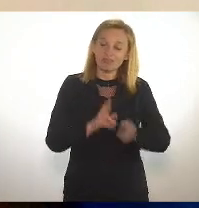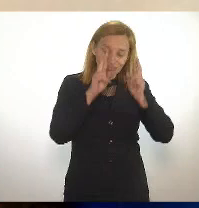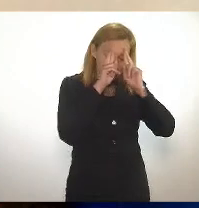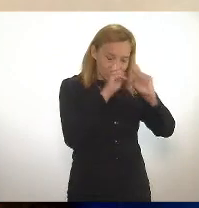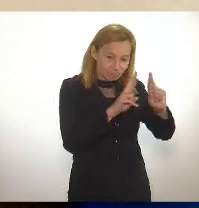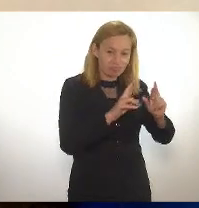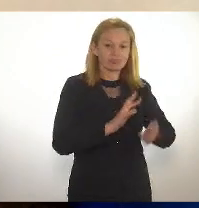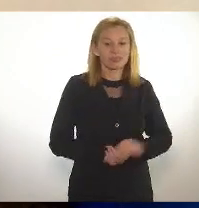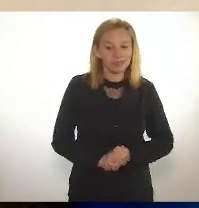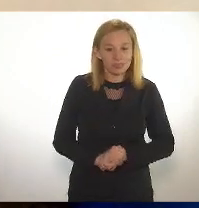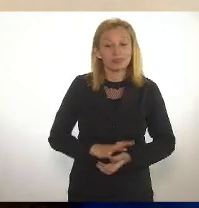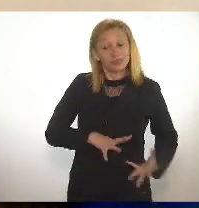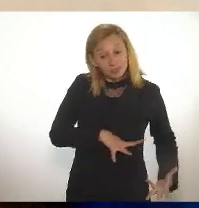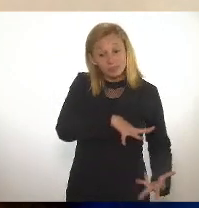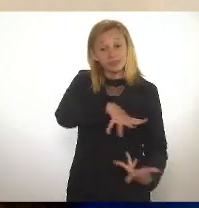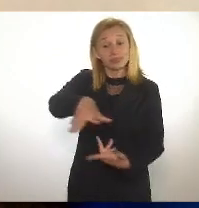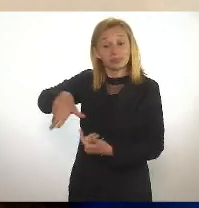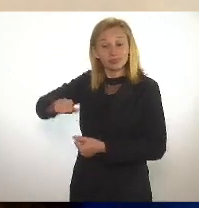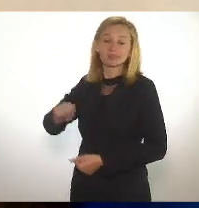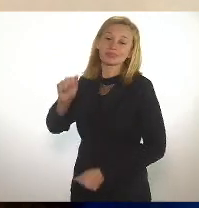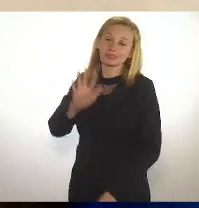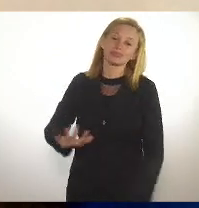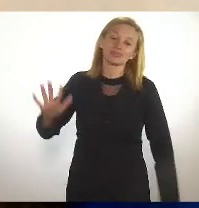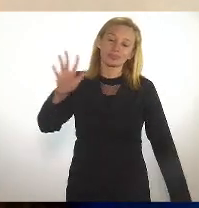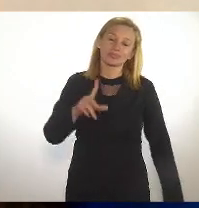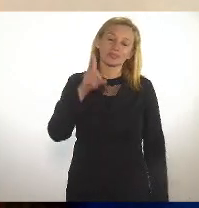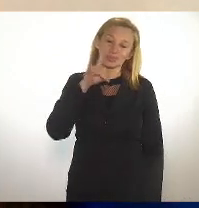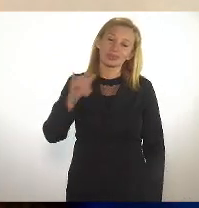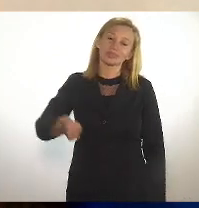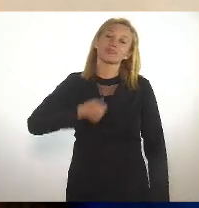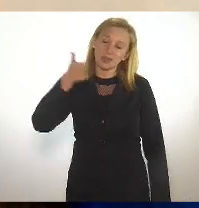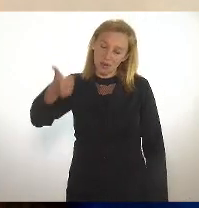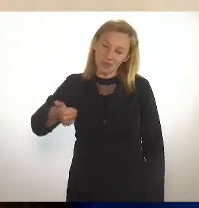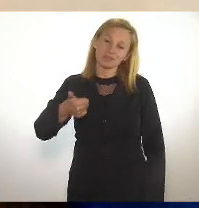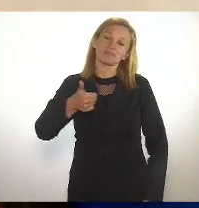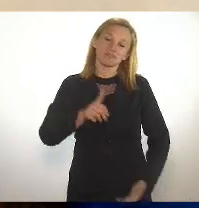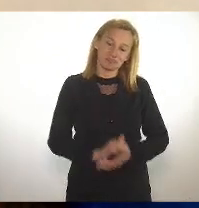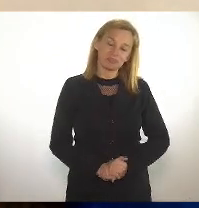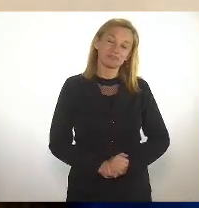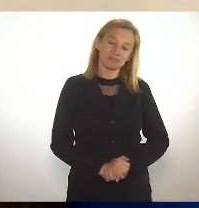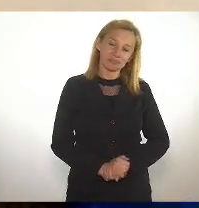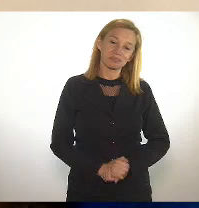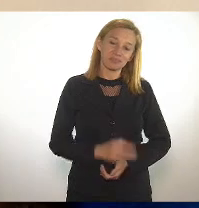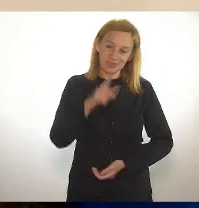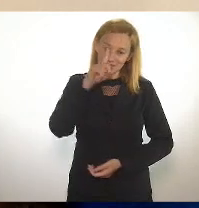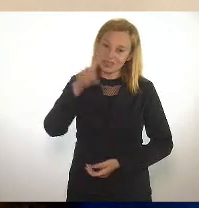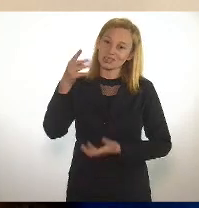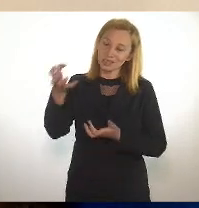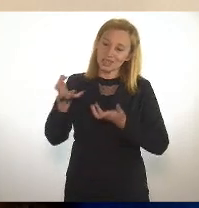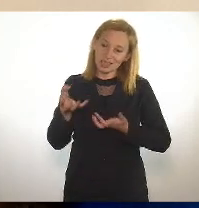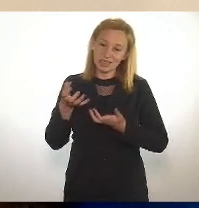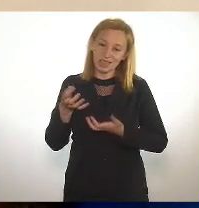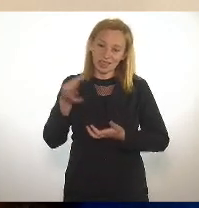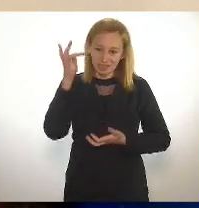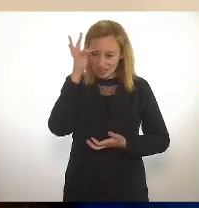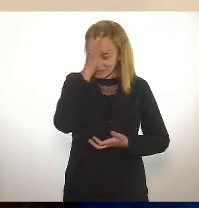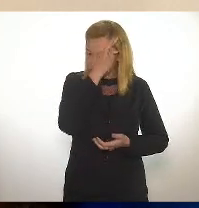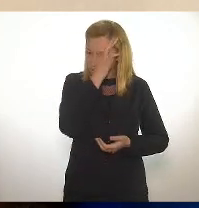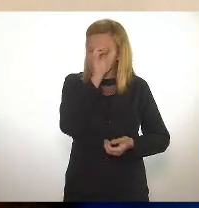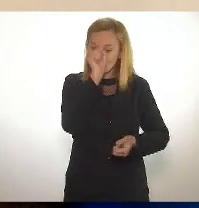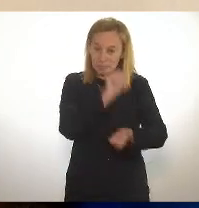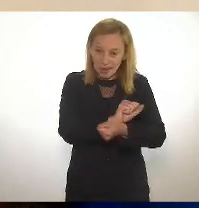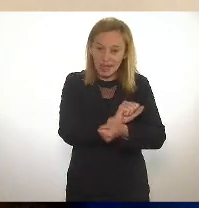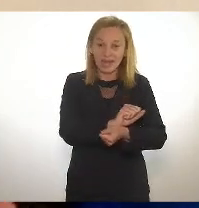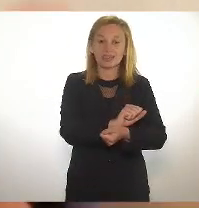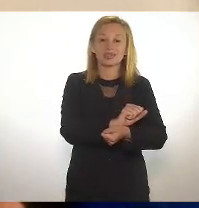respeitado, e que o mundo, em geral, possa ter dias melhores e que, se Deus quiser, o trumpismo possa ser freado e,